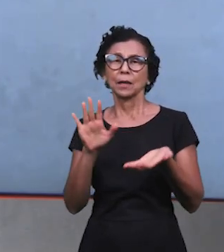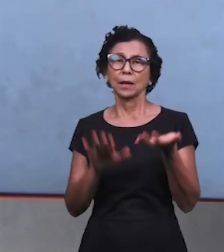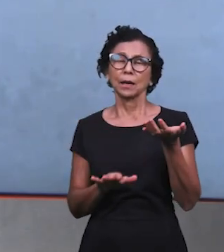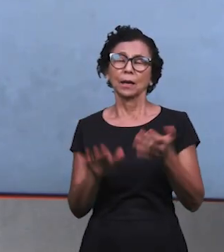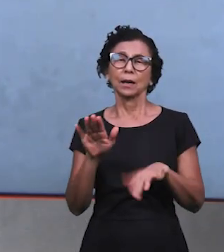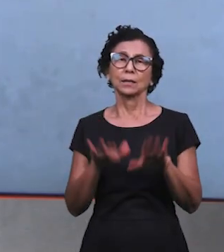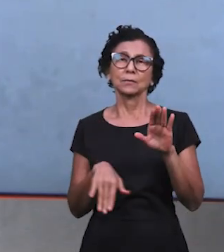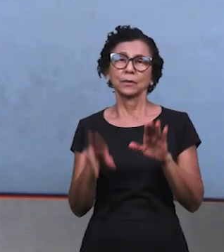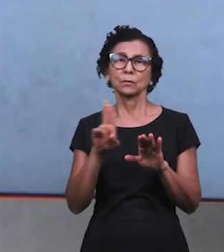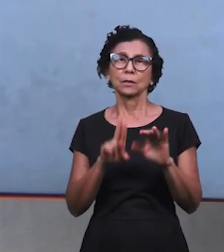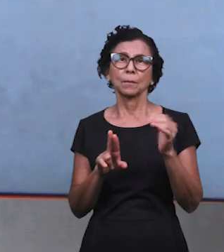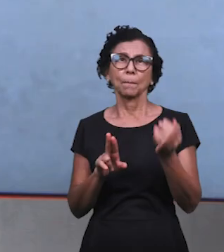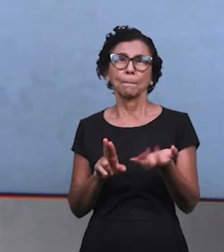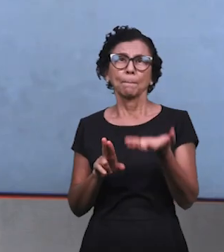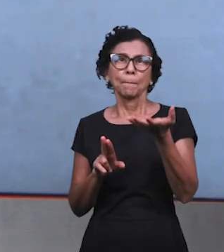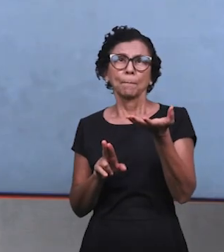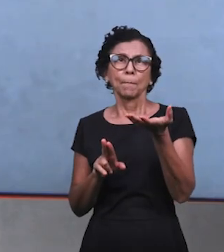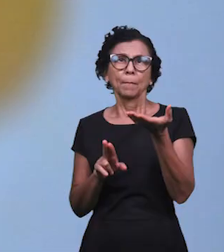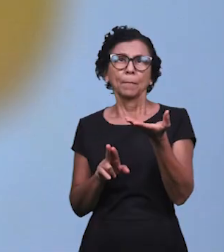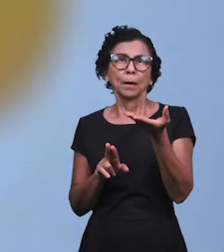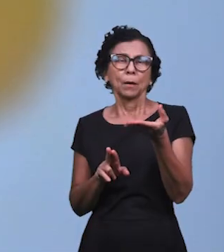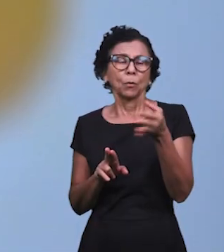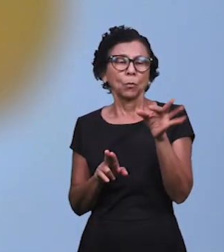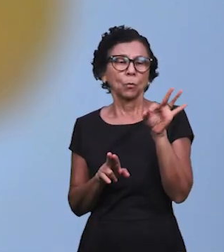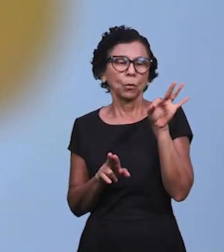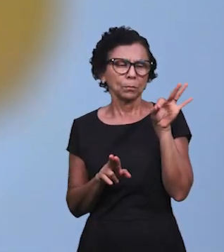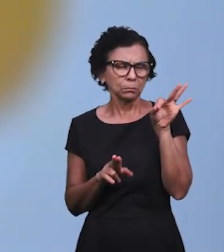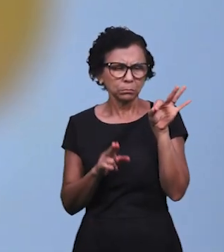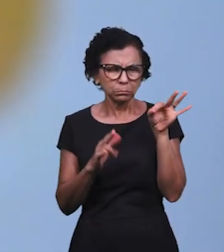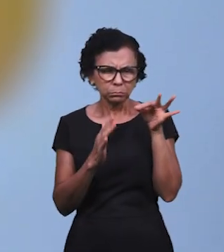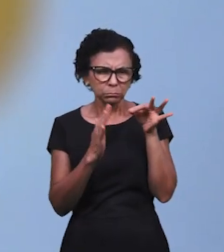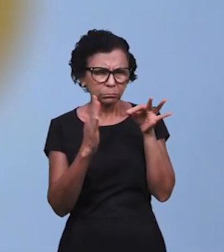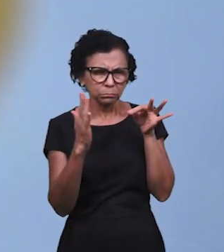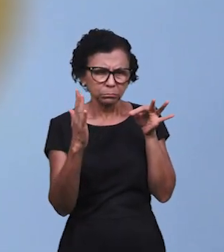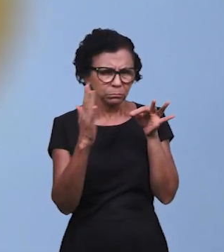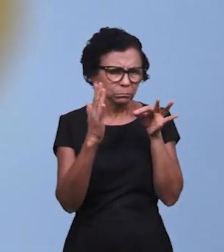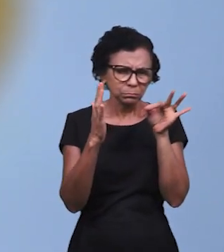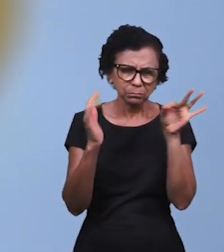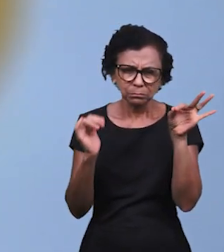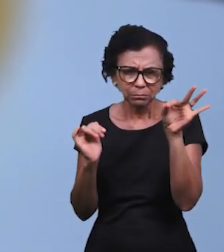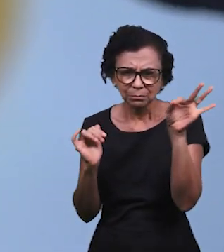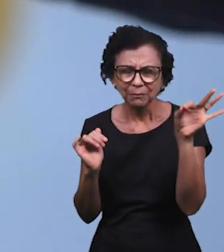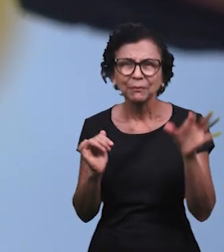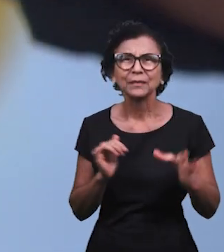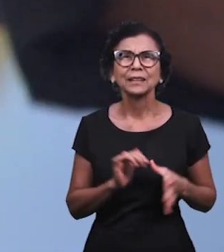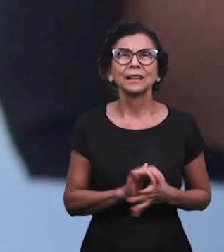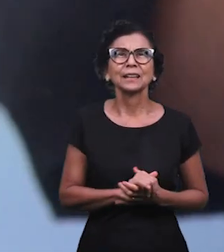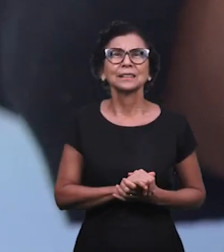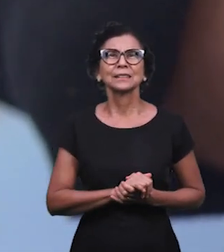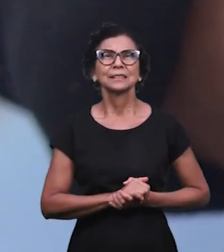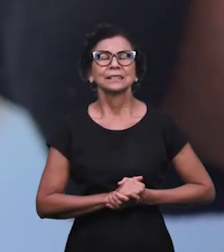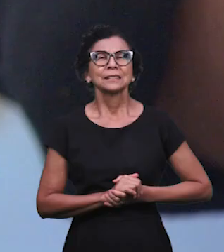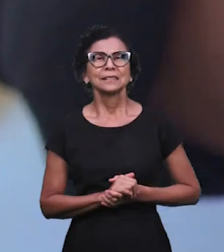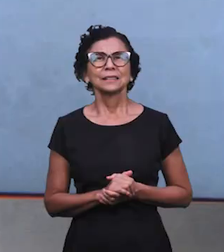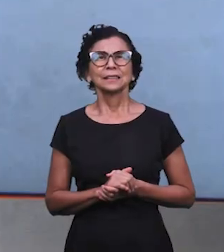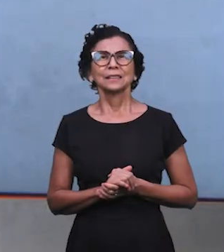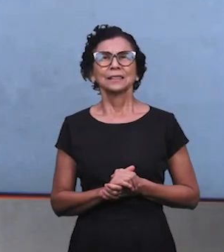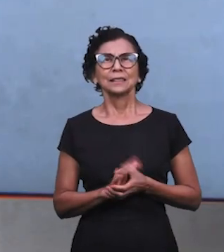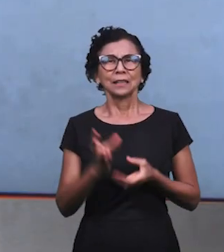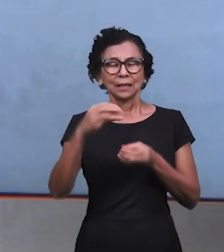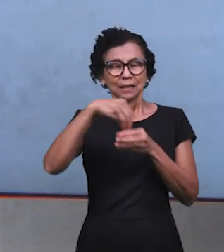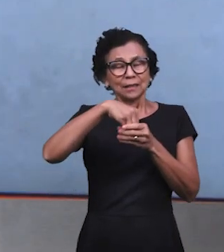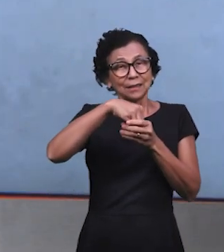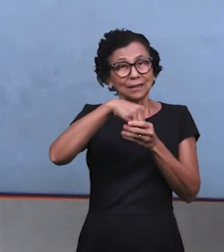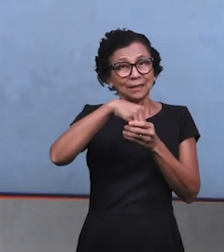mão, às vezes assim como se fosse uma lanterninha mesmo, ok? E aqui dentro, essas aqui estão vazias, ó. Aqui